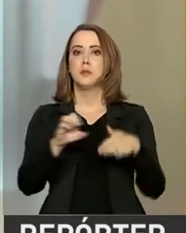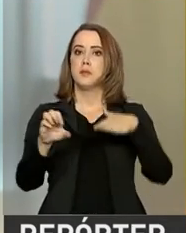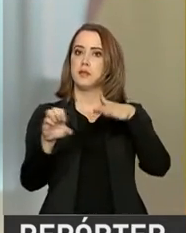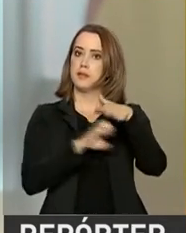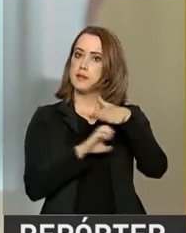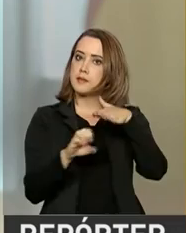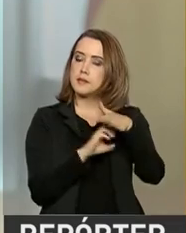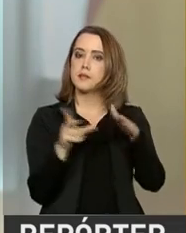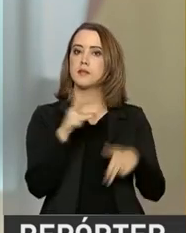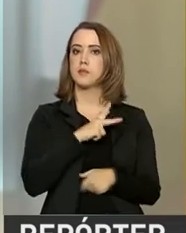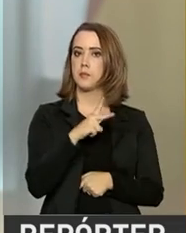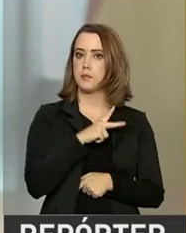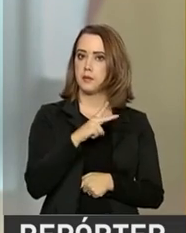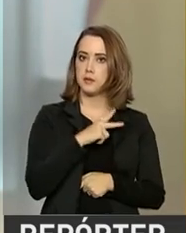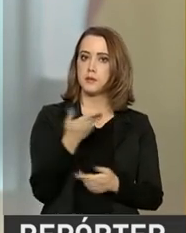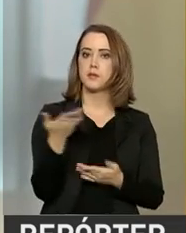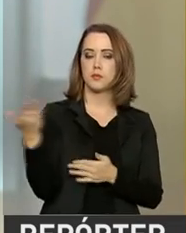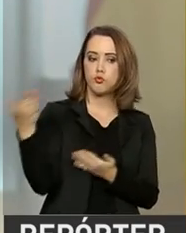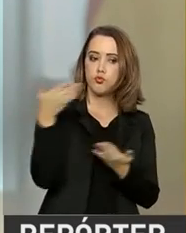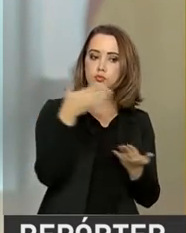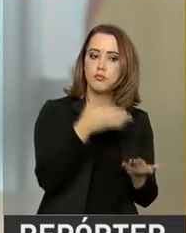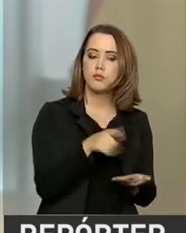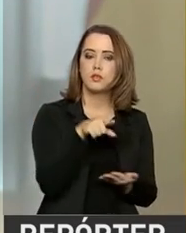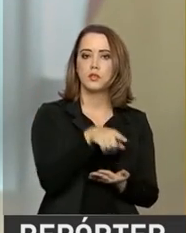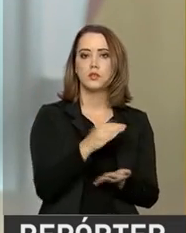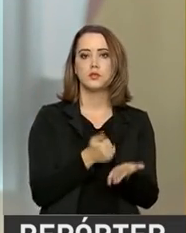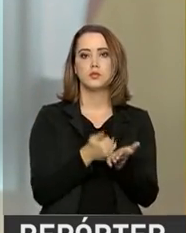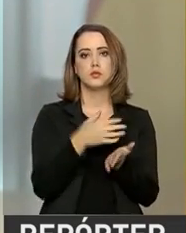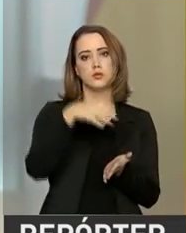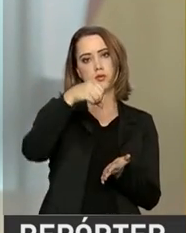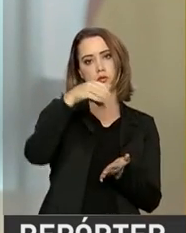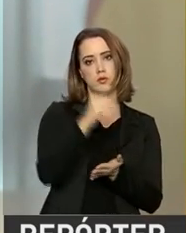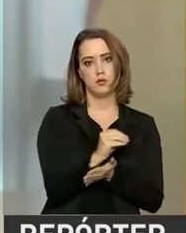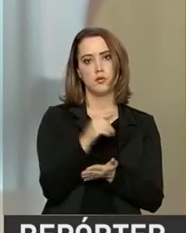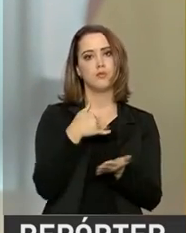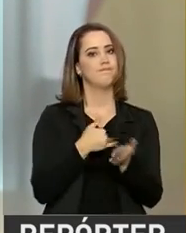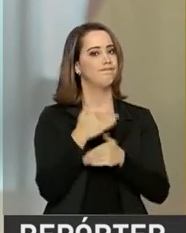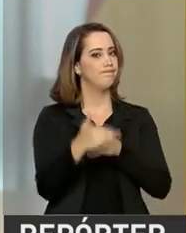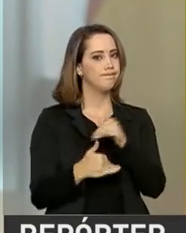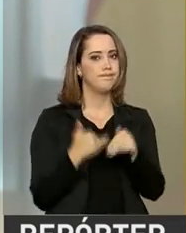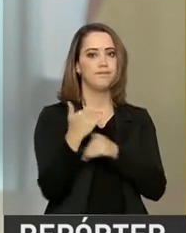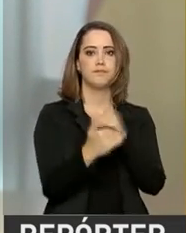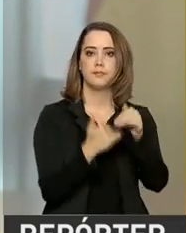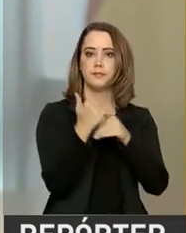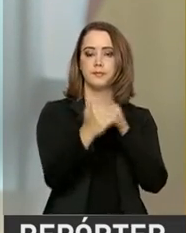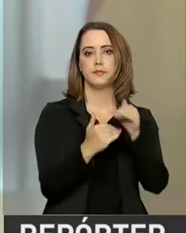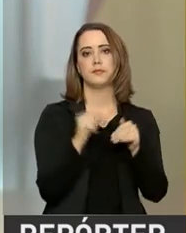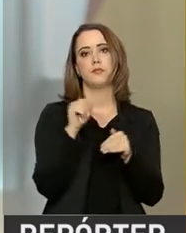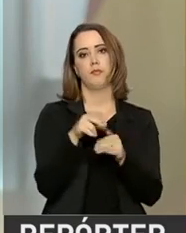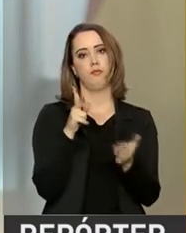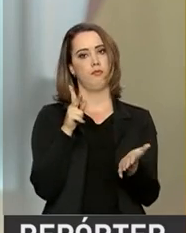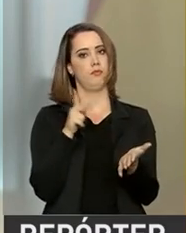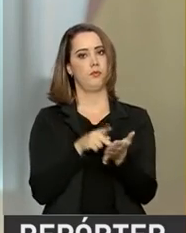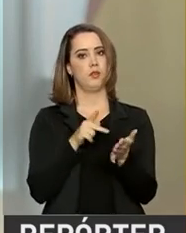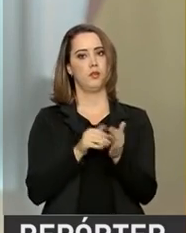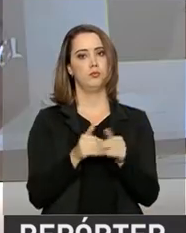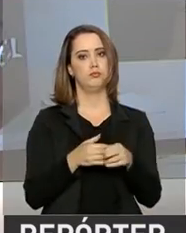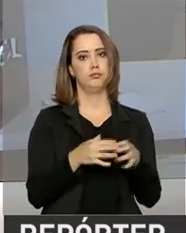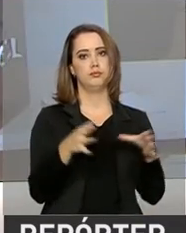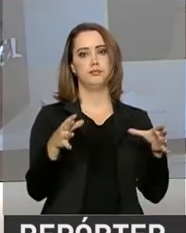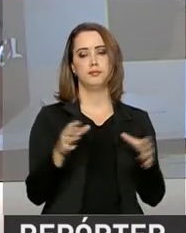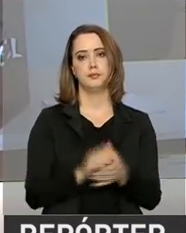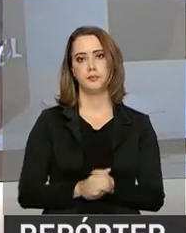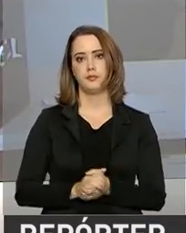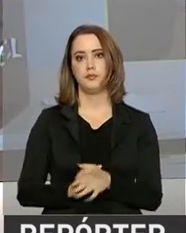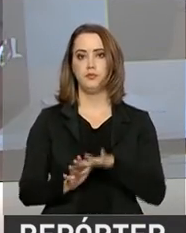investimentos espanhóis de grandes companhias começaram na década de 90 e desde então tem se consolidado e aumentado